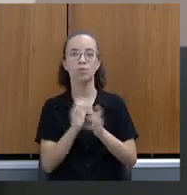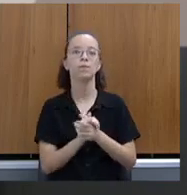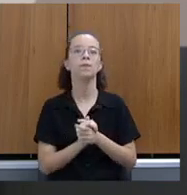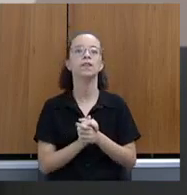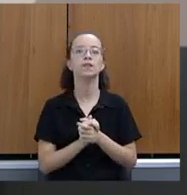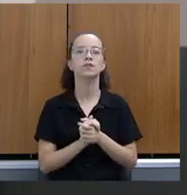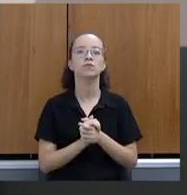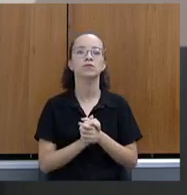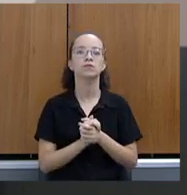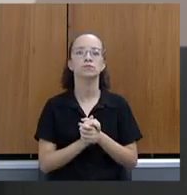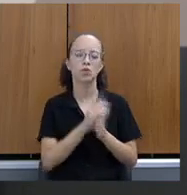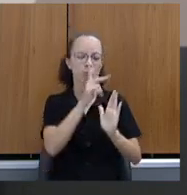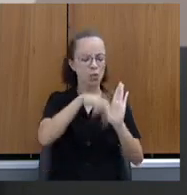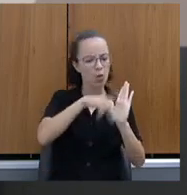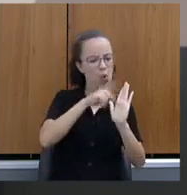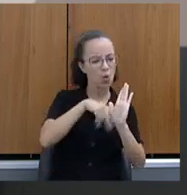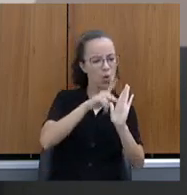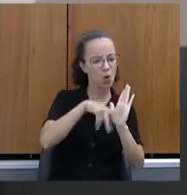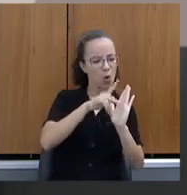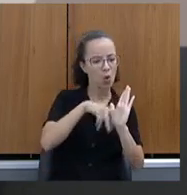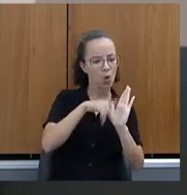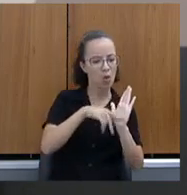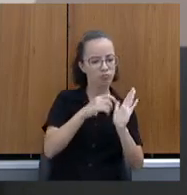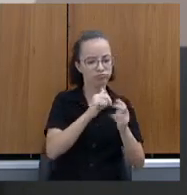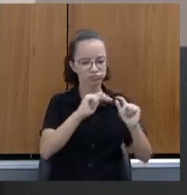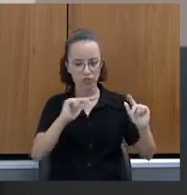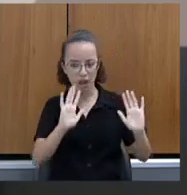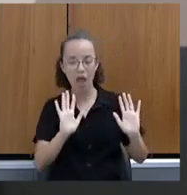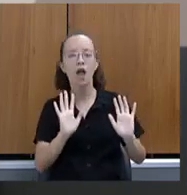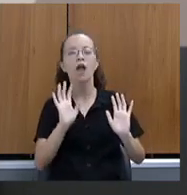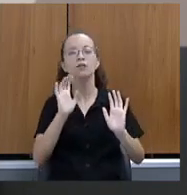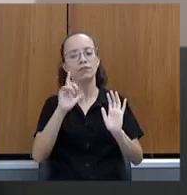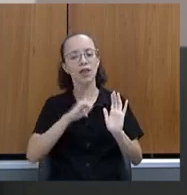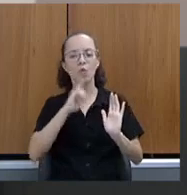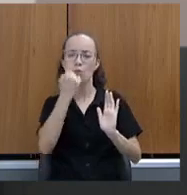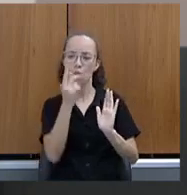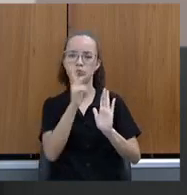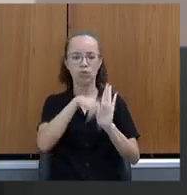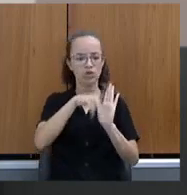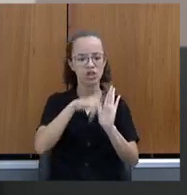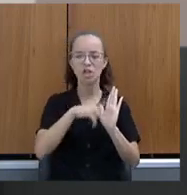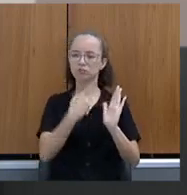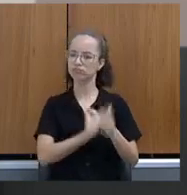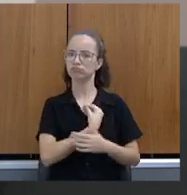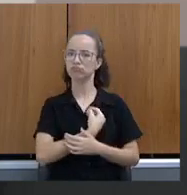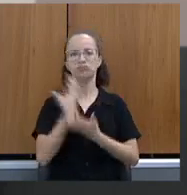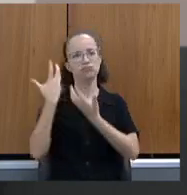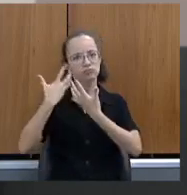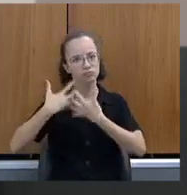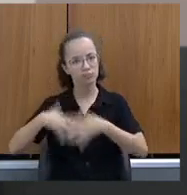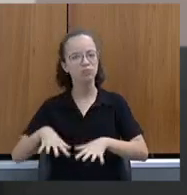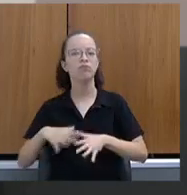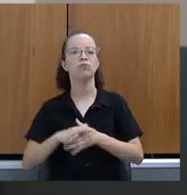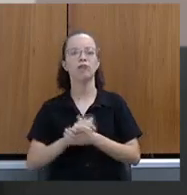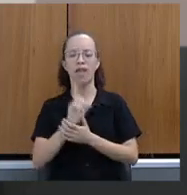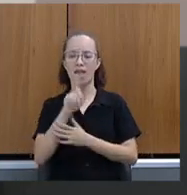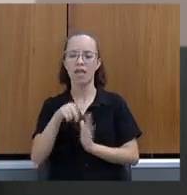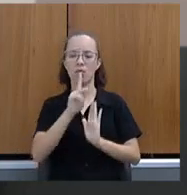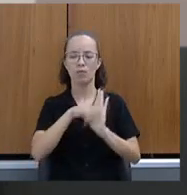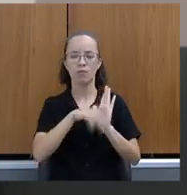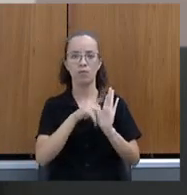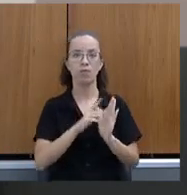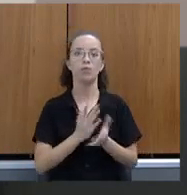não precisa de fazer projeto porque ele é um projeto ele é a existência dele ou um terreiro é um projeto